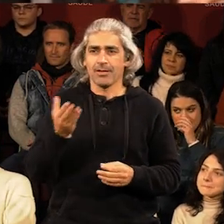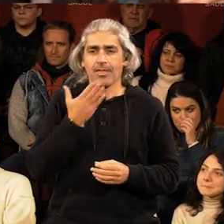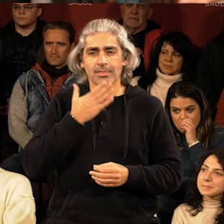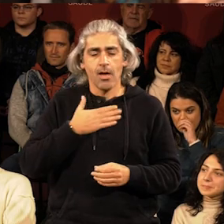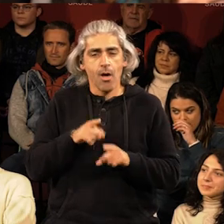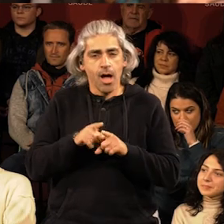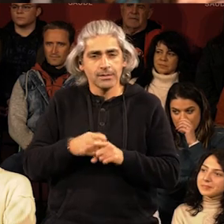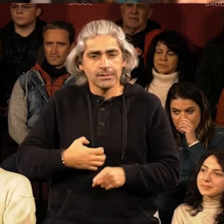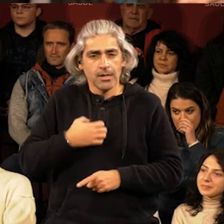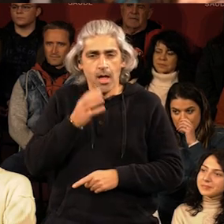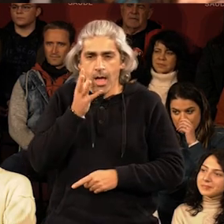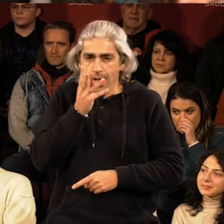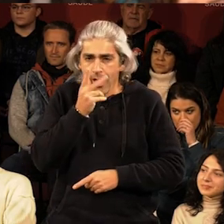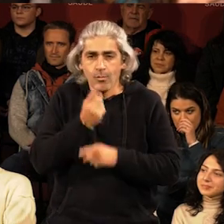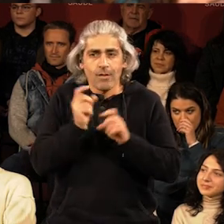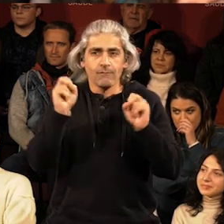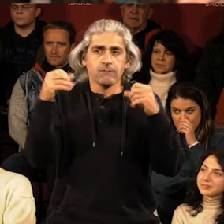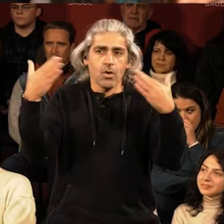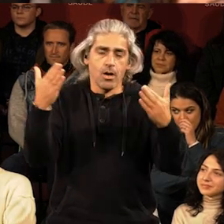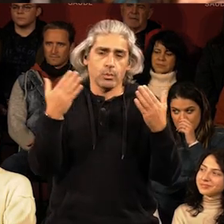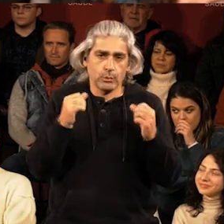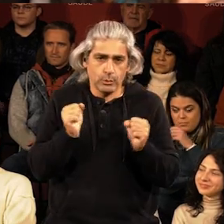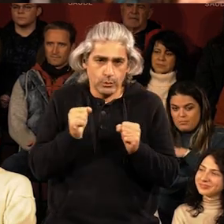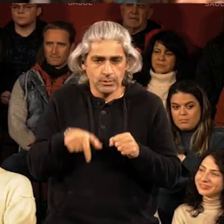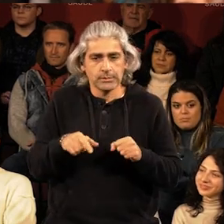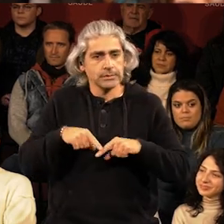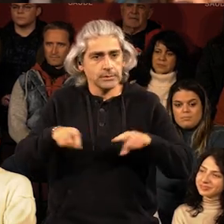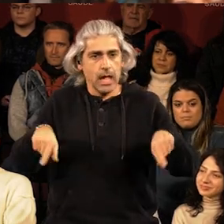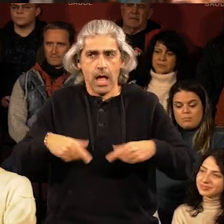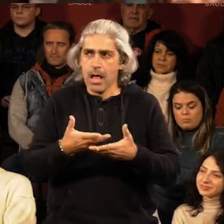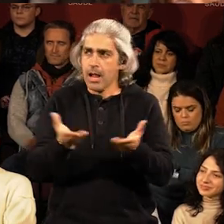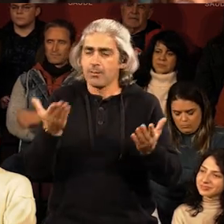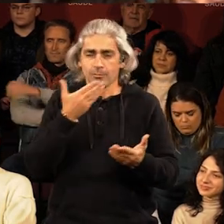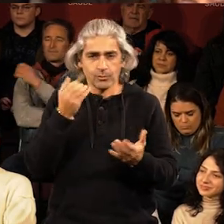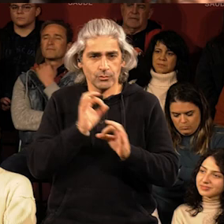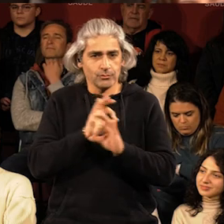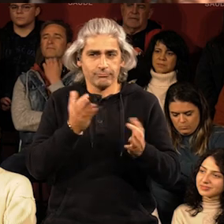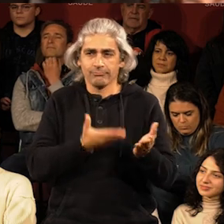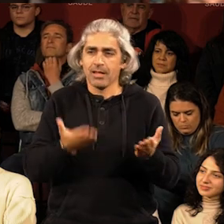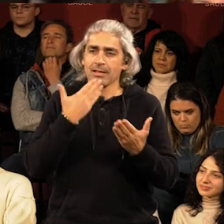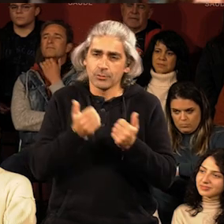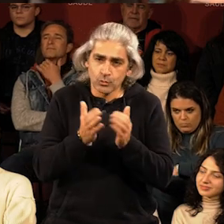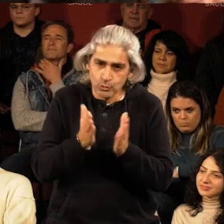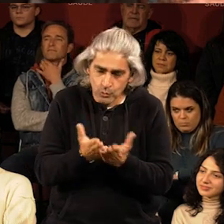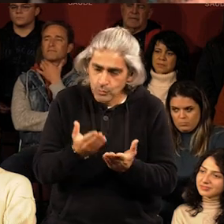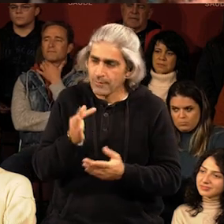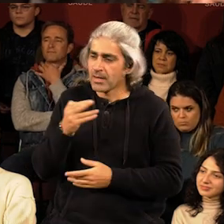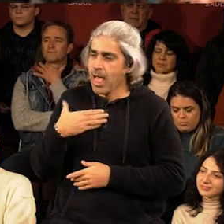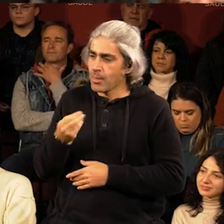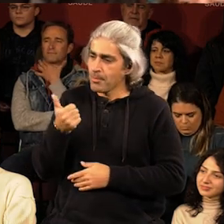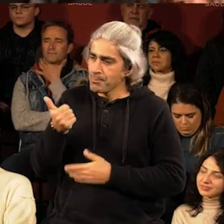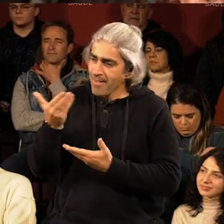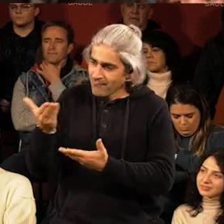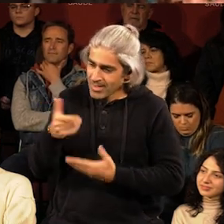do que está lá fora está uma sala belíssima agradeço a todas e a todos Fernando é sempre bem-vindo